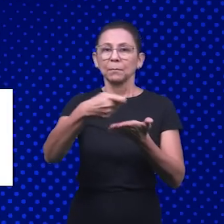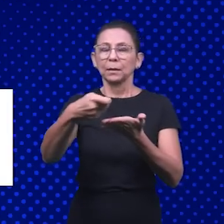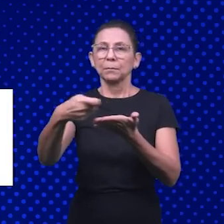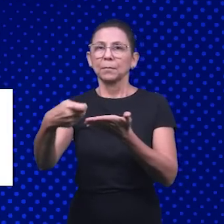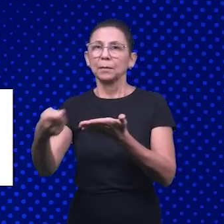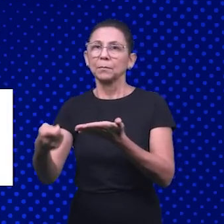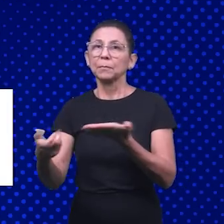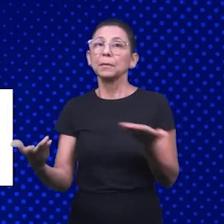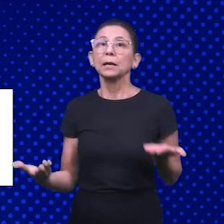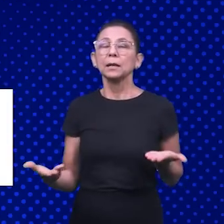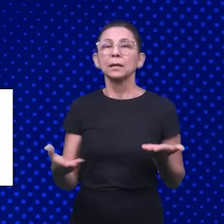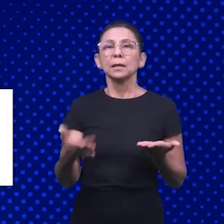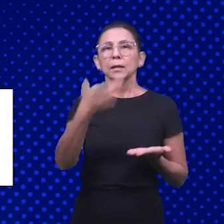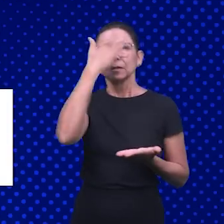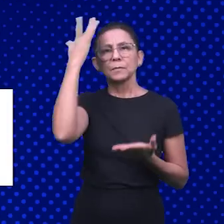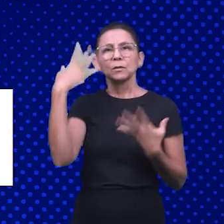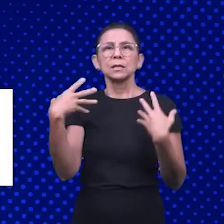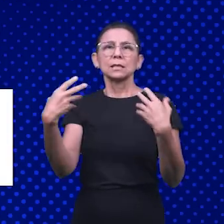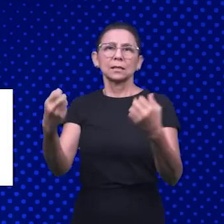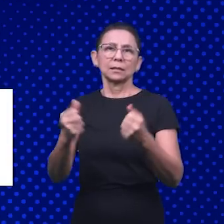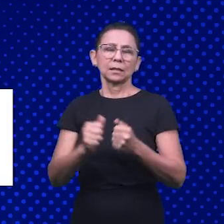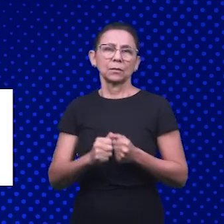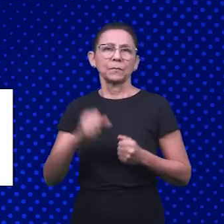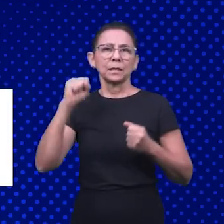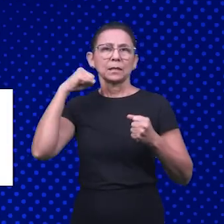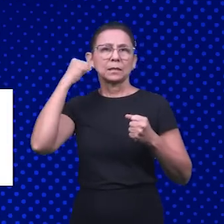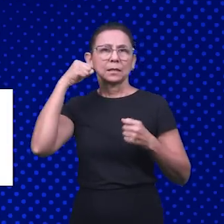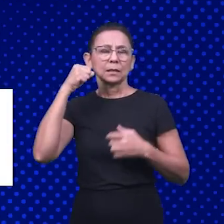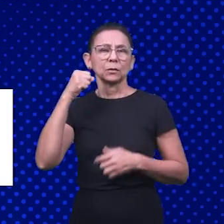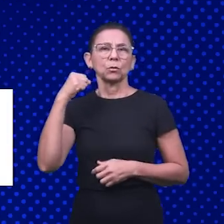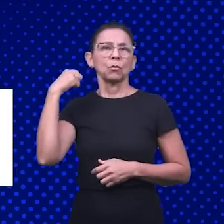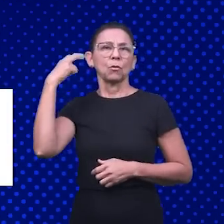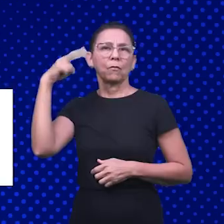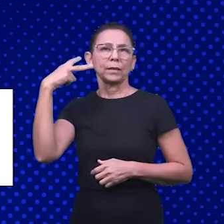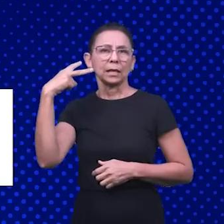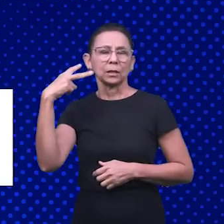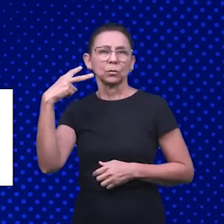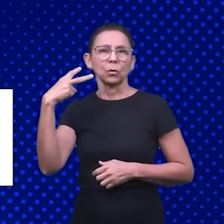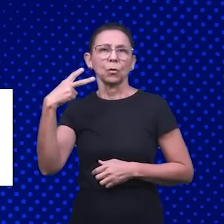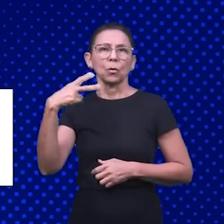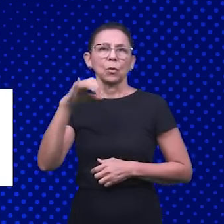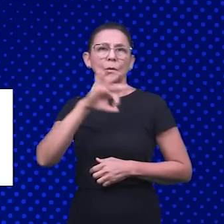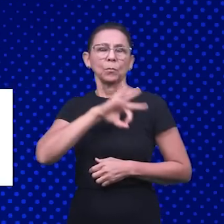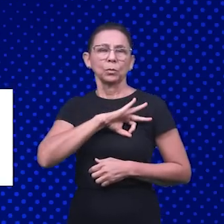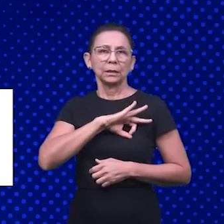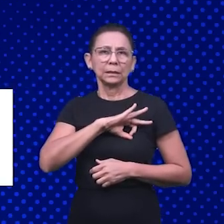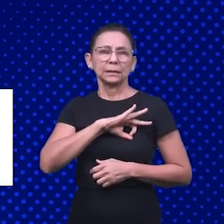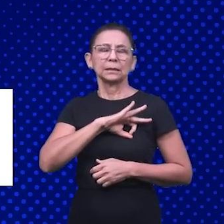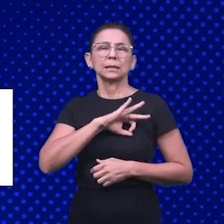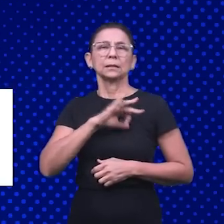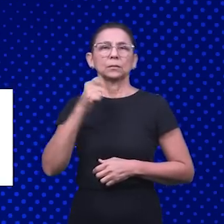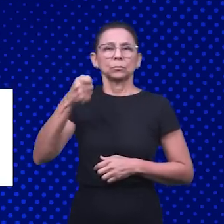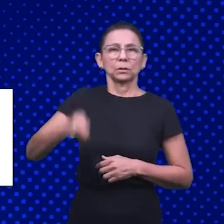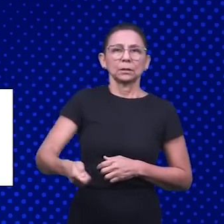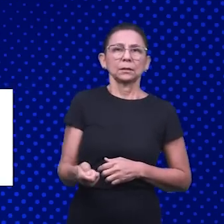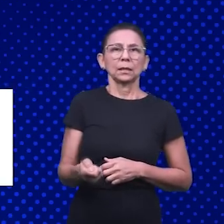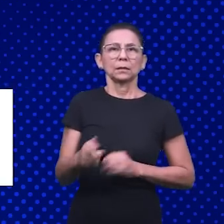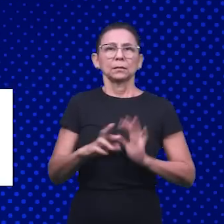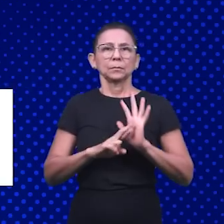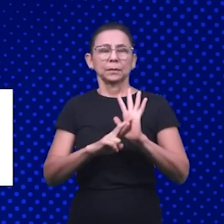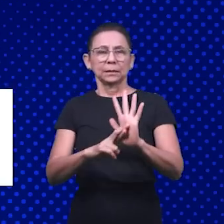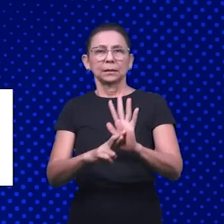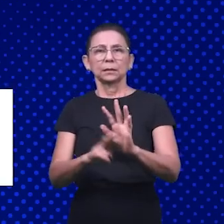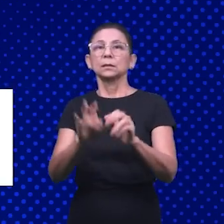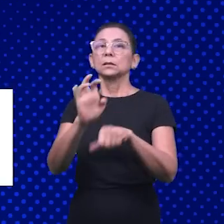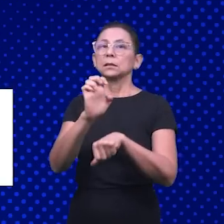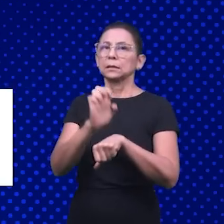ao templo o prefeito eleito, um senador, vereadores, delegados e representantes do governo do estado.